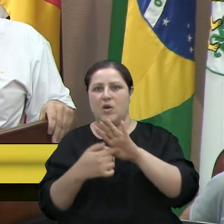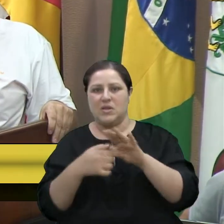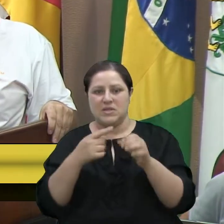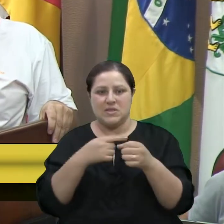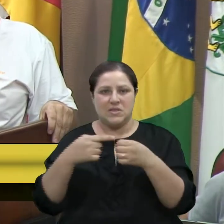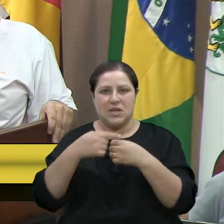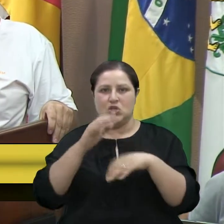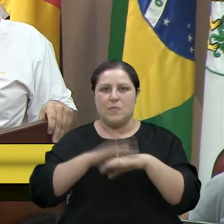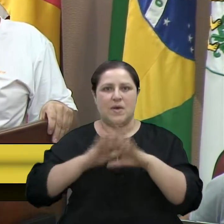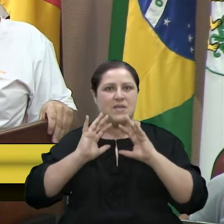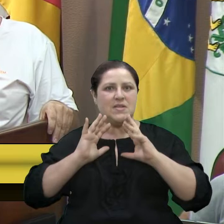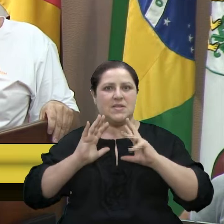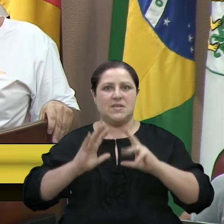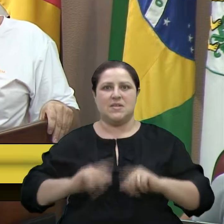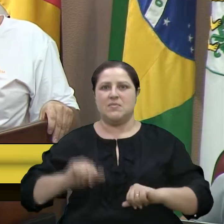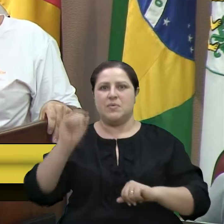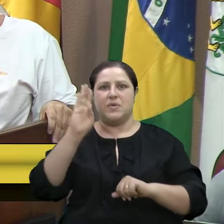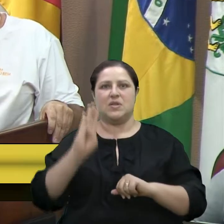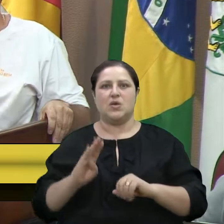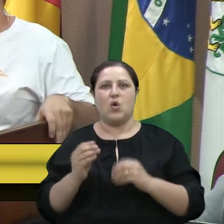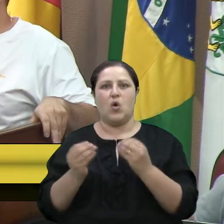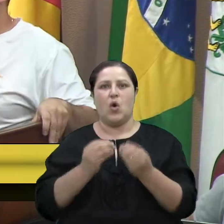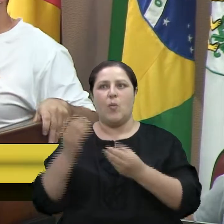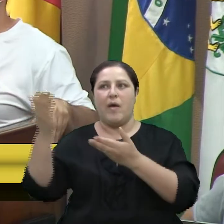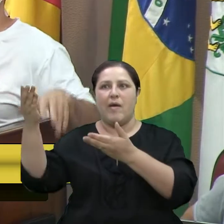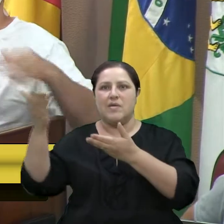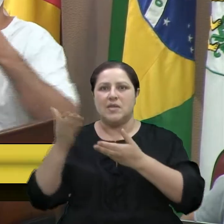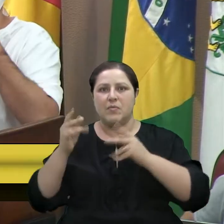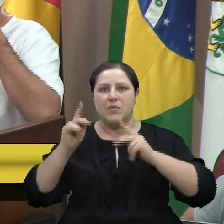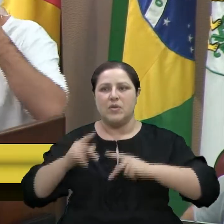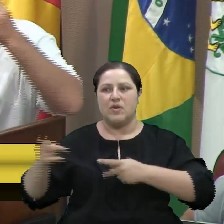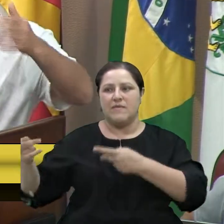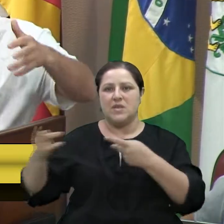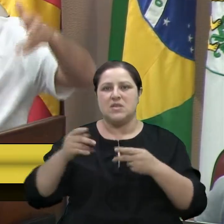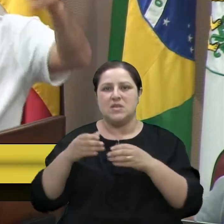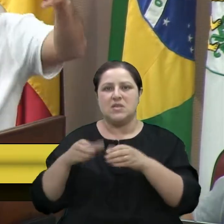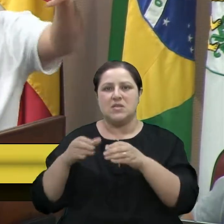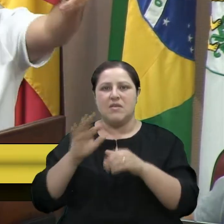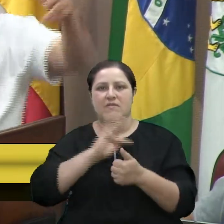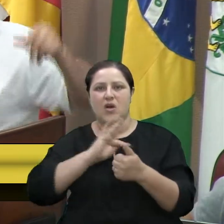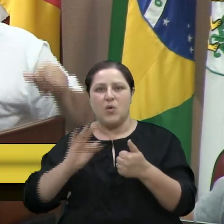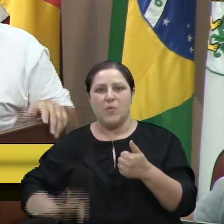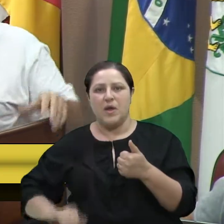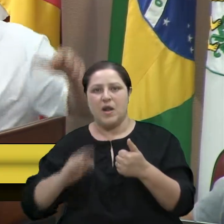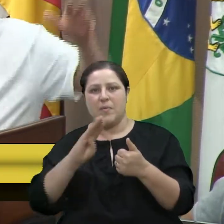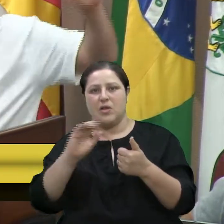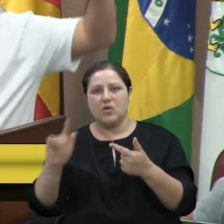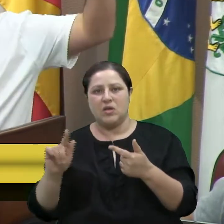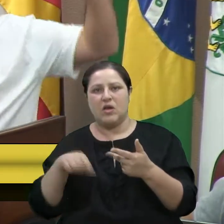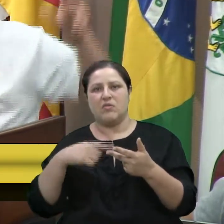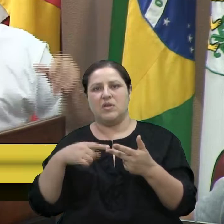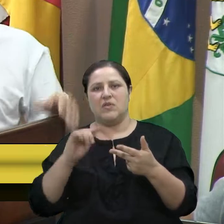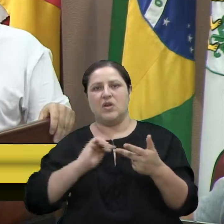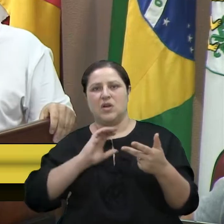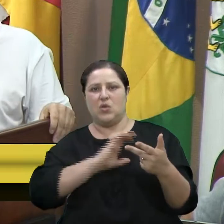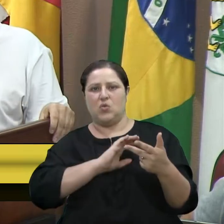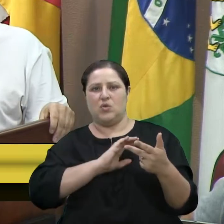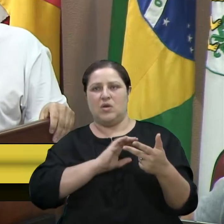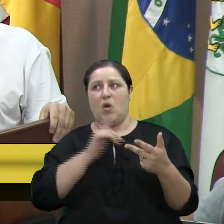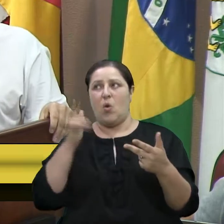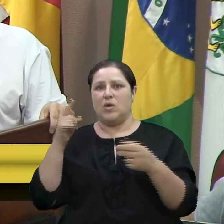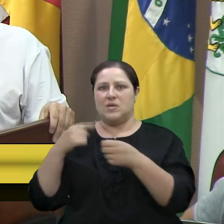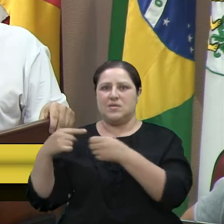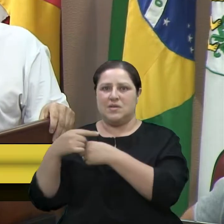do Brasil. Como é que nós vamos recepcionar os turistas aqui que vêm de Farroupilha, de Bento, de Flores da Cunha? Não estou nem dizendo que vêm de outros